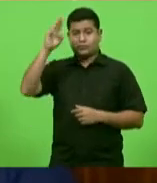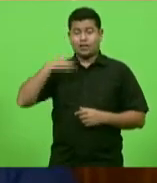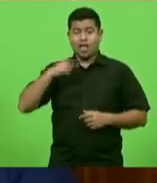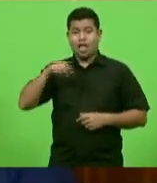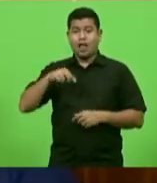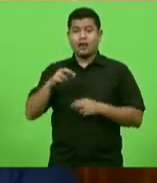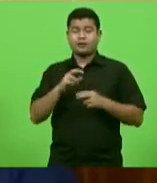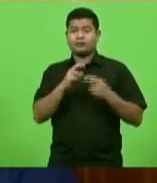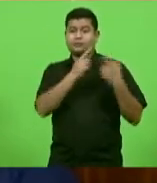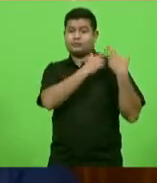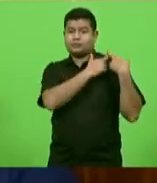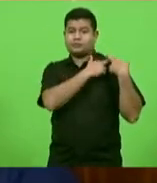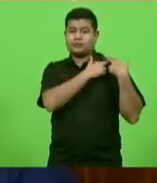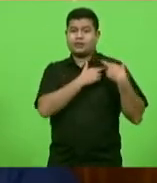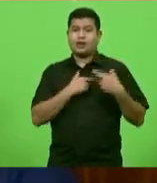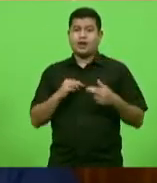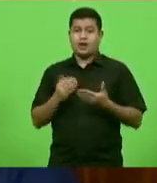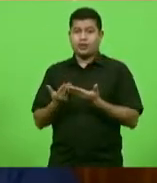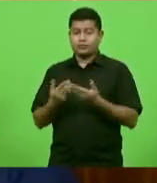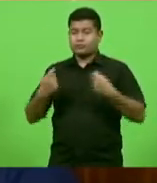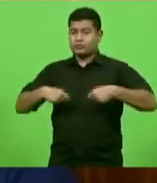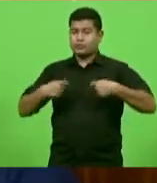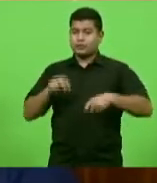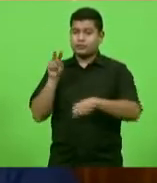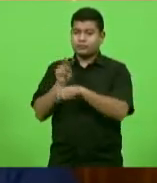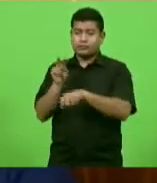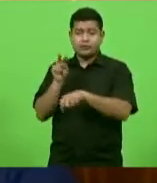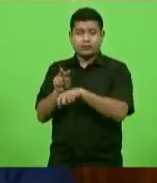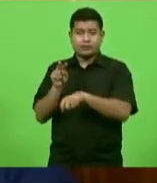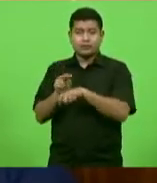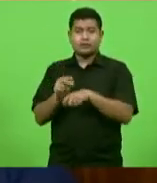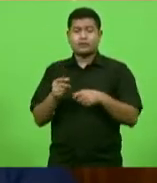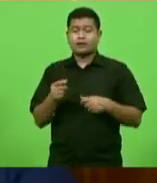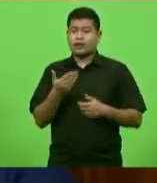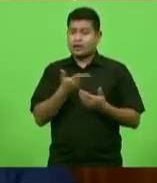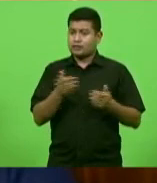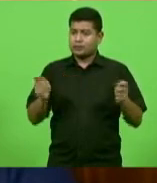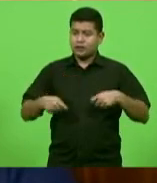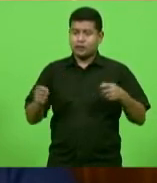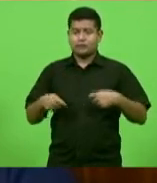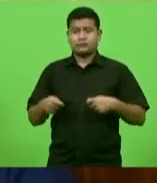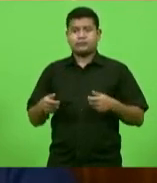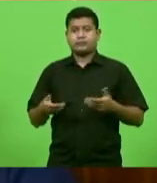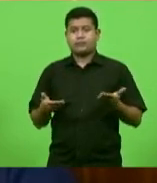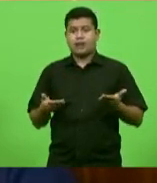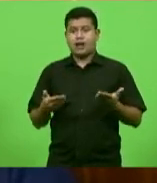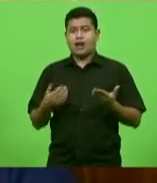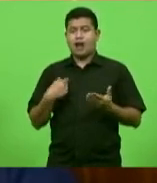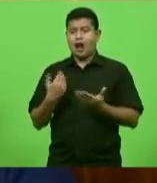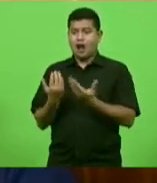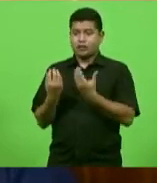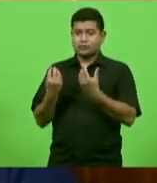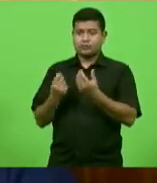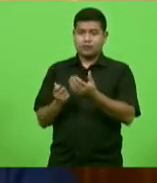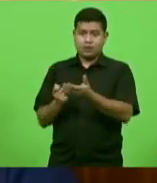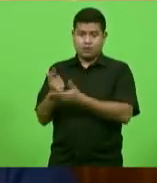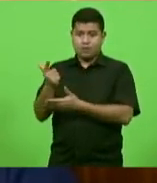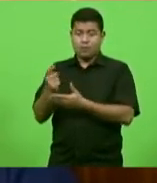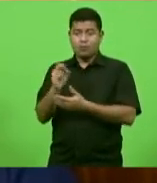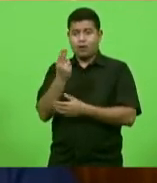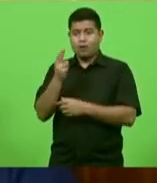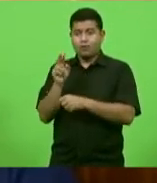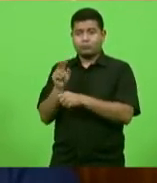erário. E tenho a convicção de que o governador tinha condições de fiscalizar a aplicação desses recursos mais de